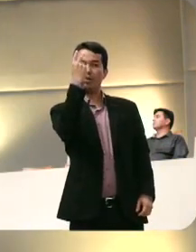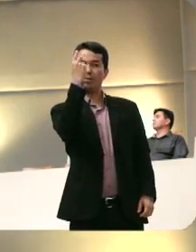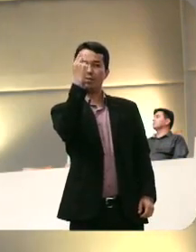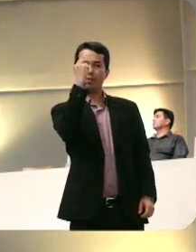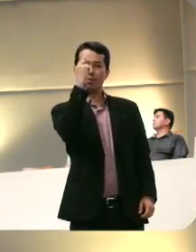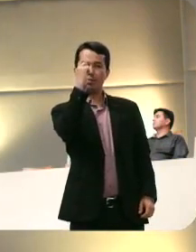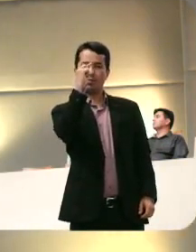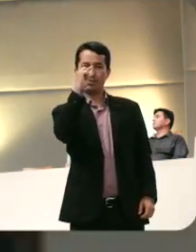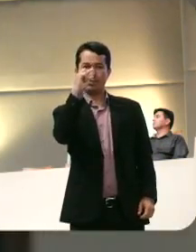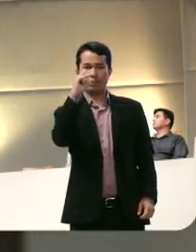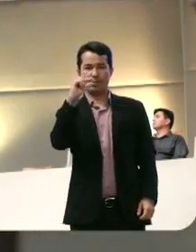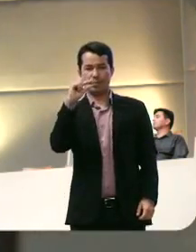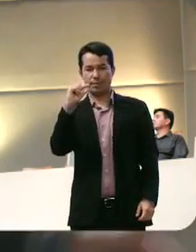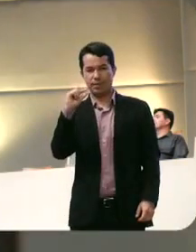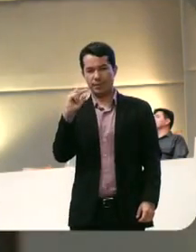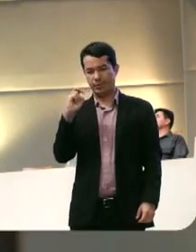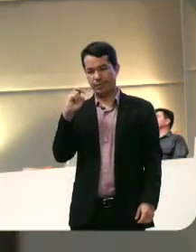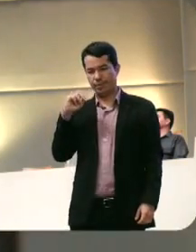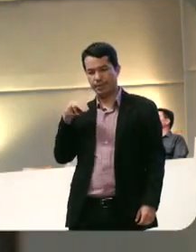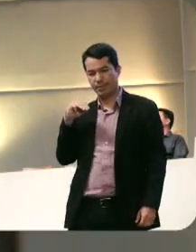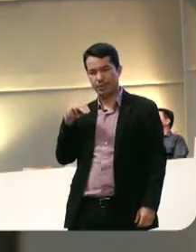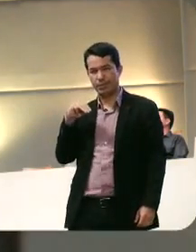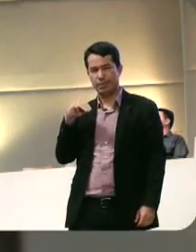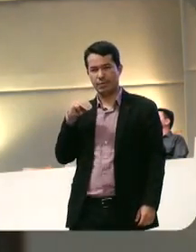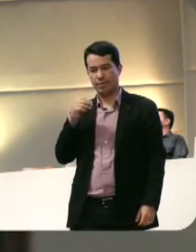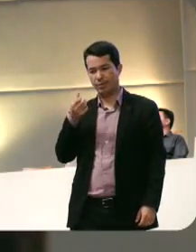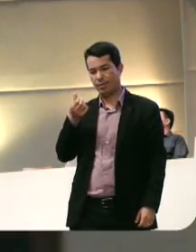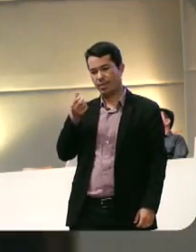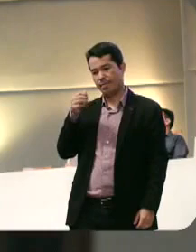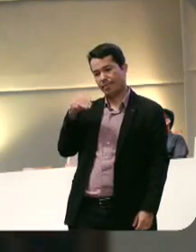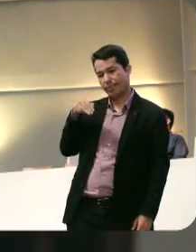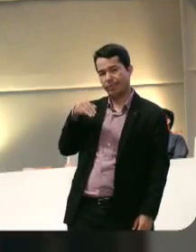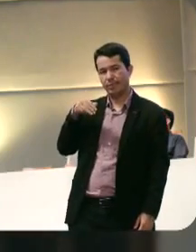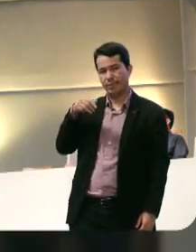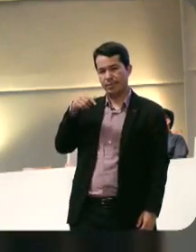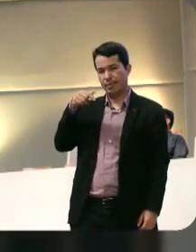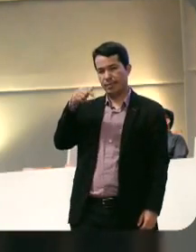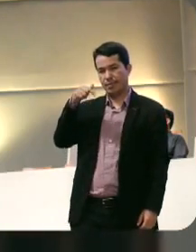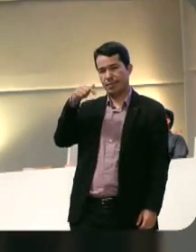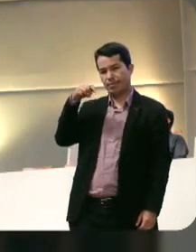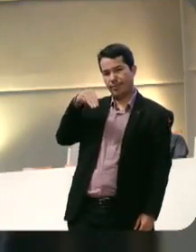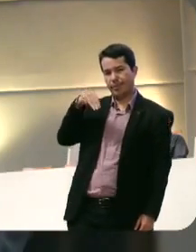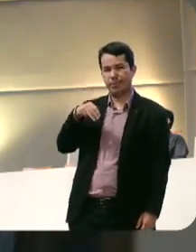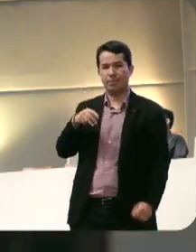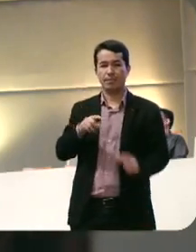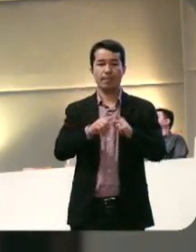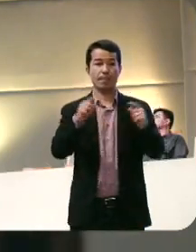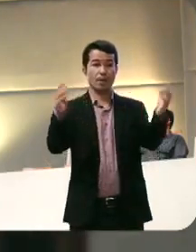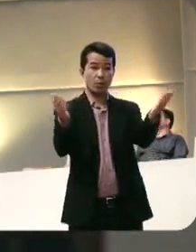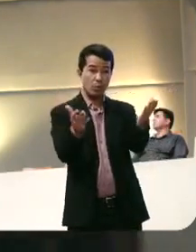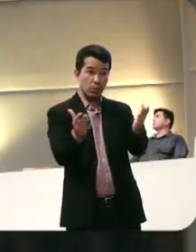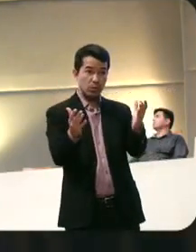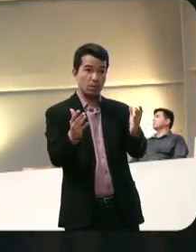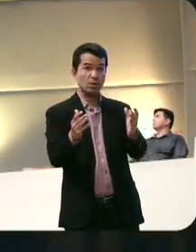É um cafezinho rápido, uma oração rápida antes de dormir. E quando começou esse ano, Deus falou claramente comigo: